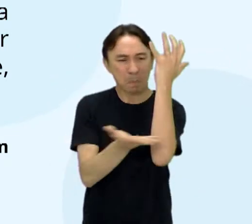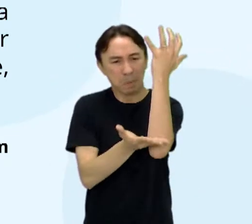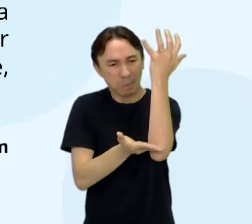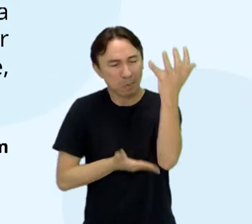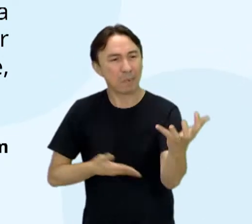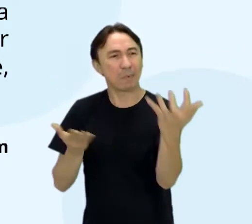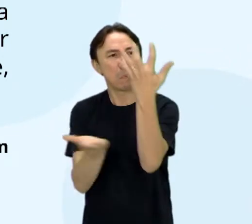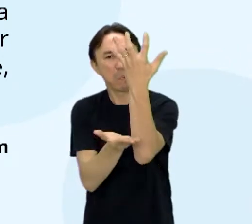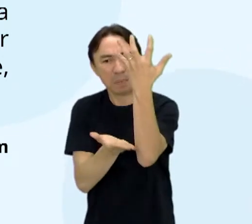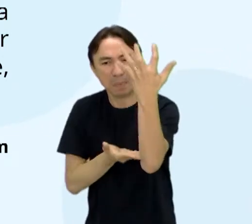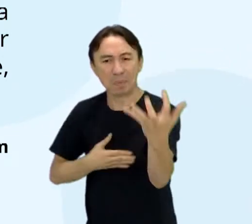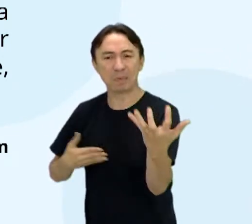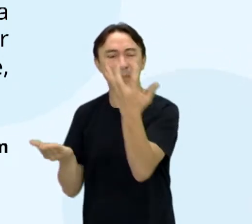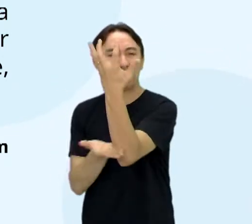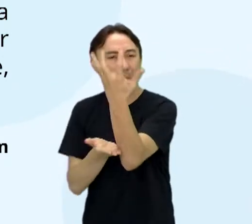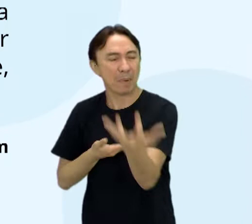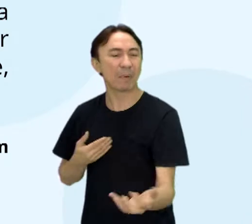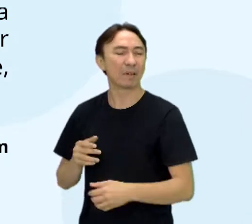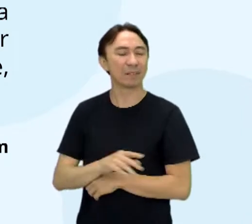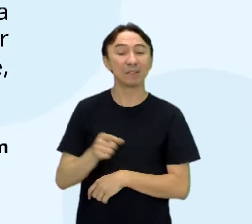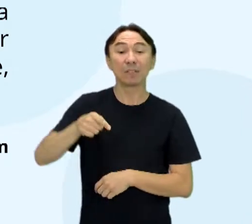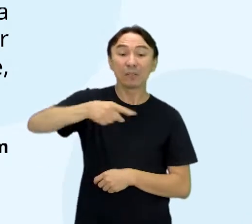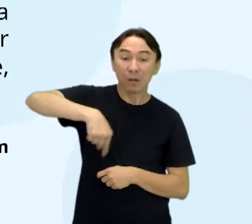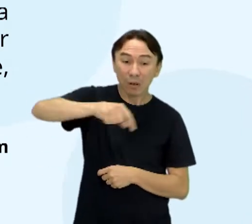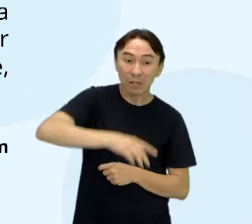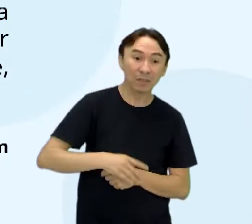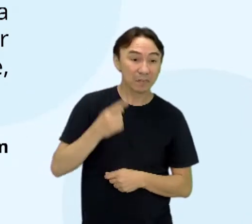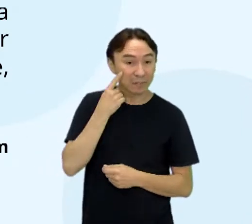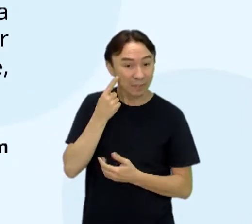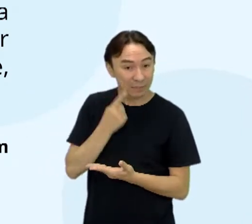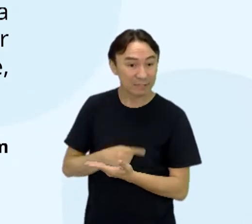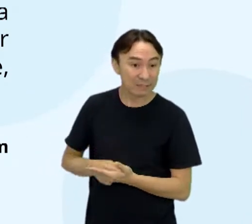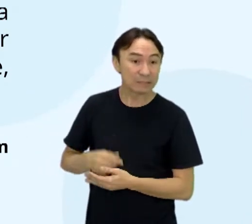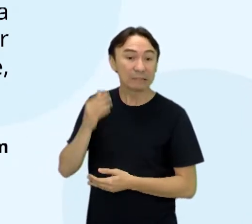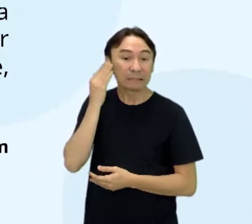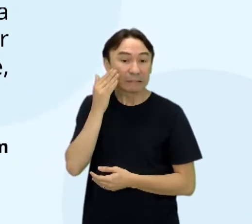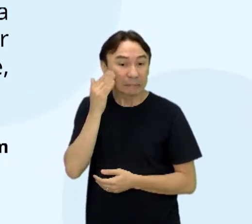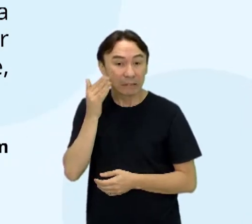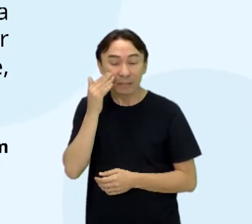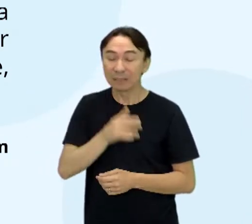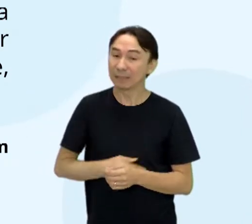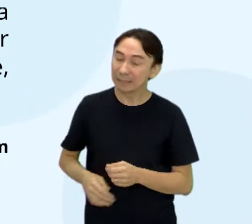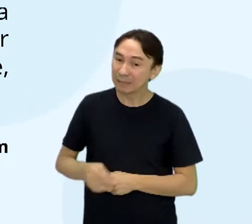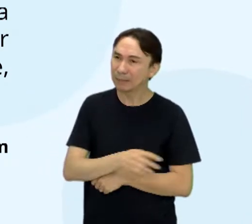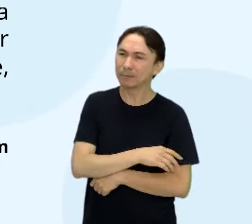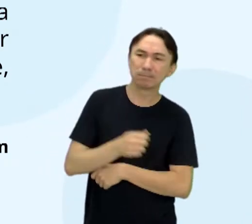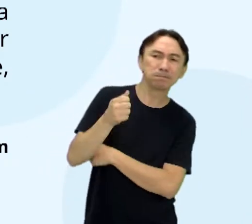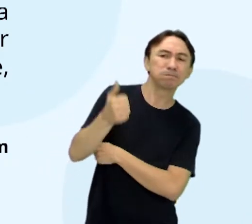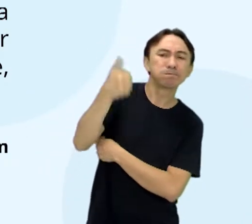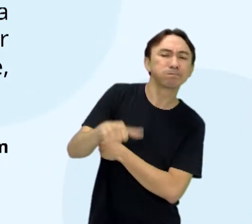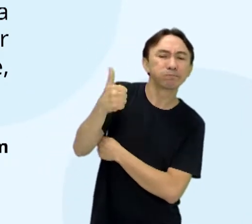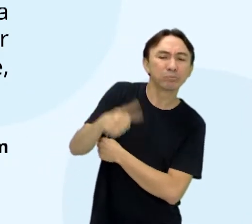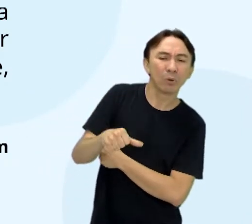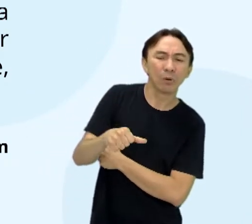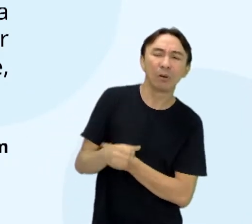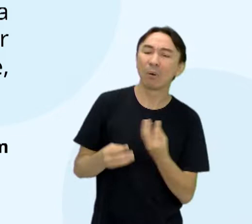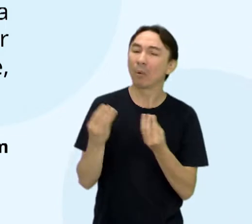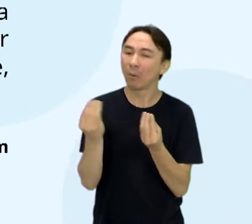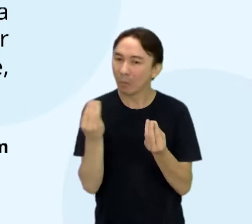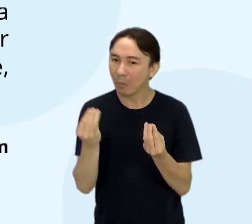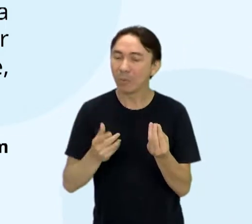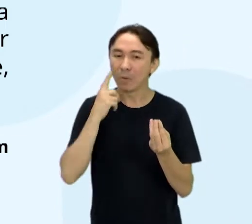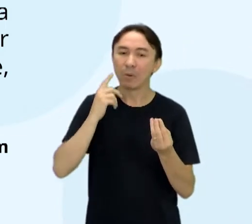que possamos entender criticamente, aí eu grifo a palavra criticamente, o quanto isso afeta não só o meio ambiente,